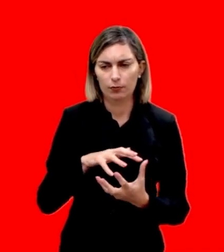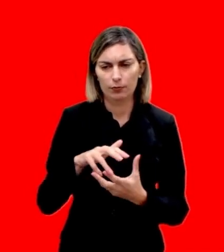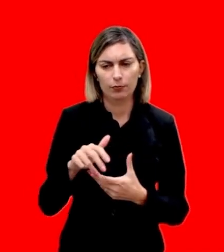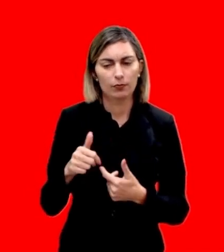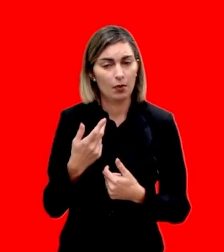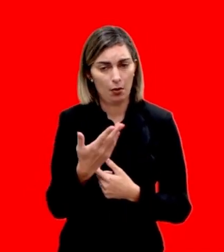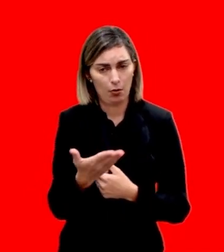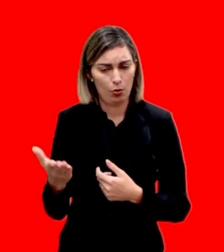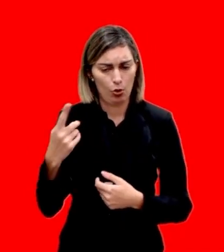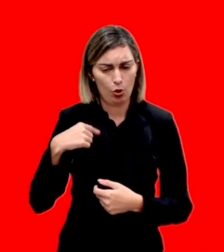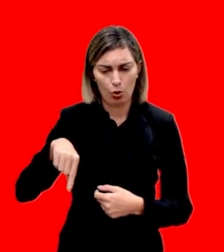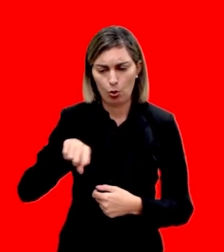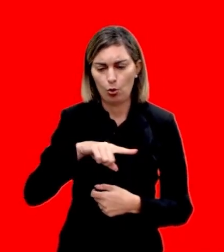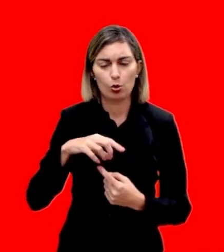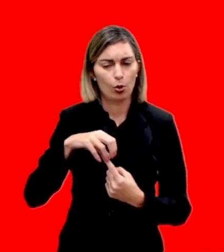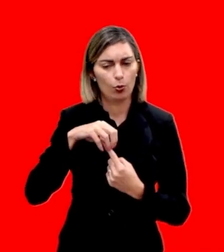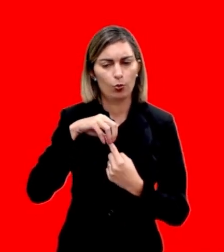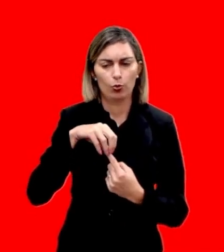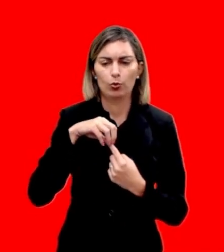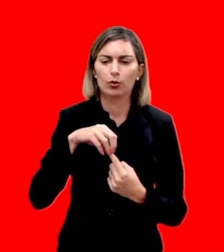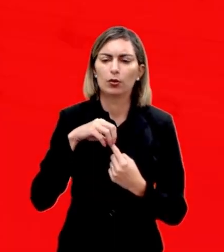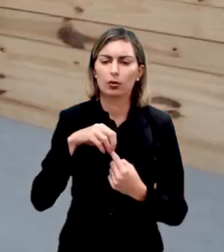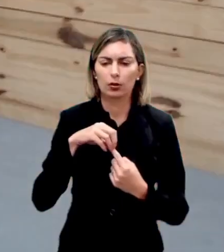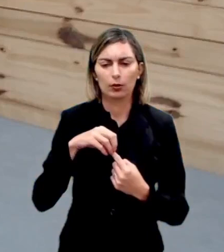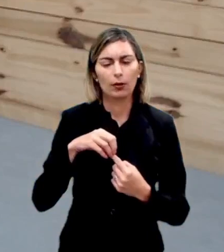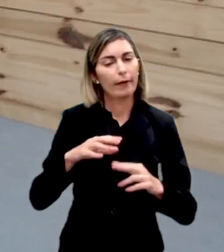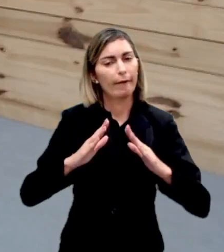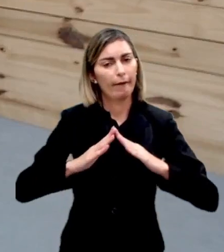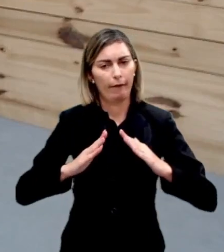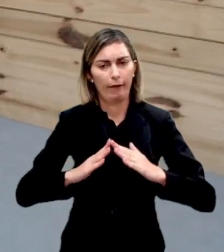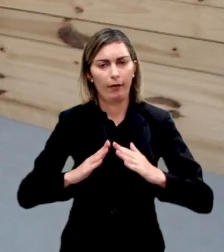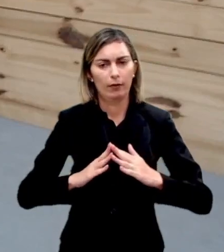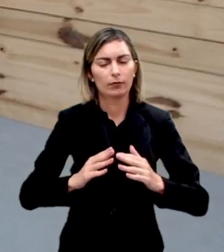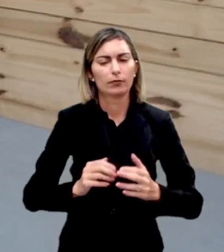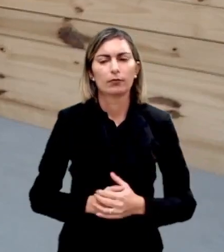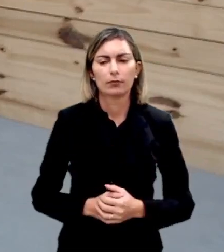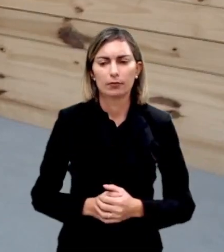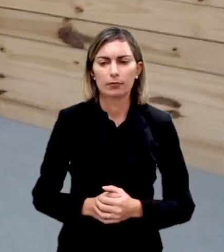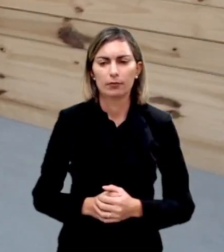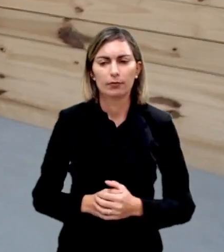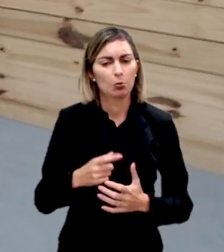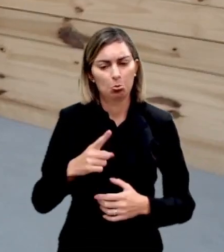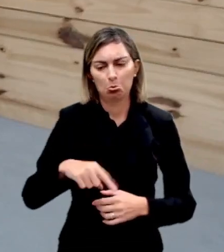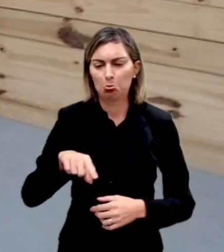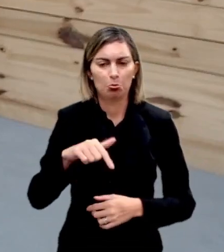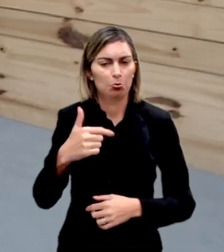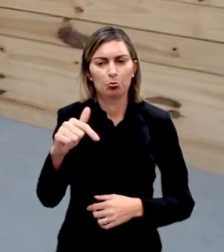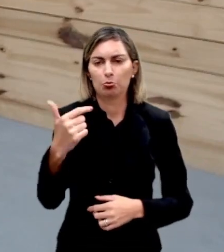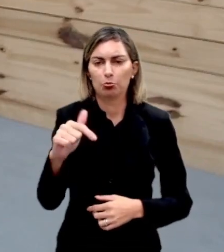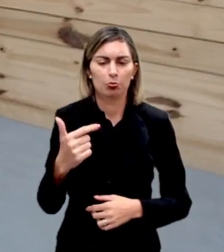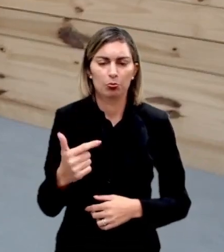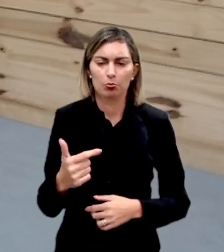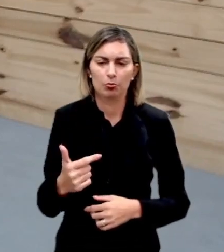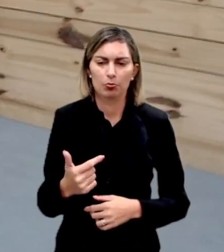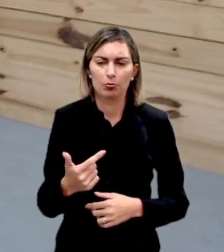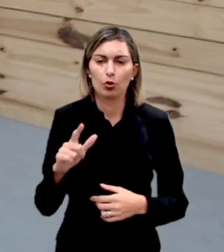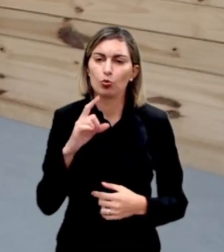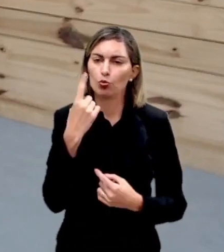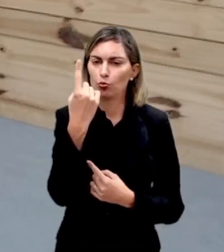É nossa única casa. Nós não temos outra casa, gente. Nós só